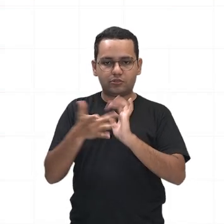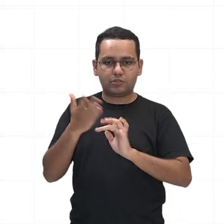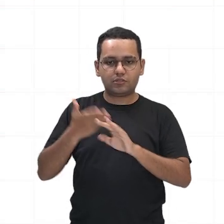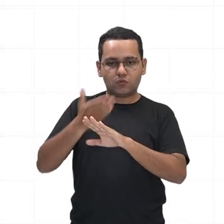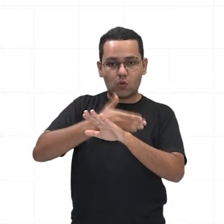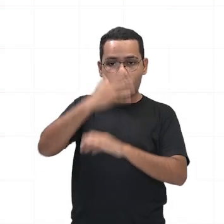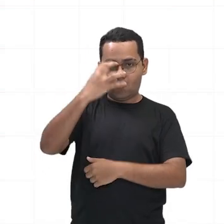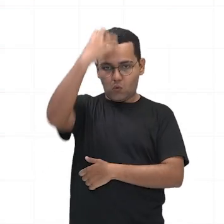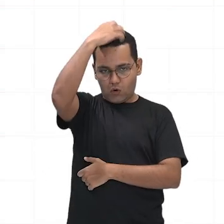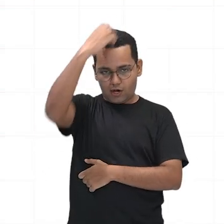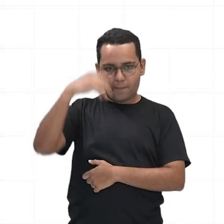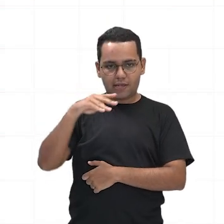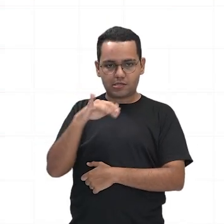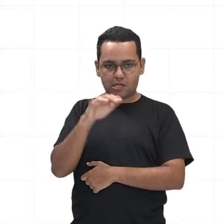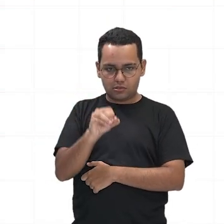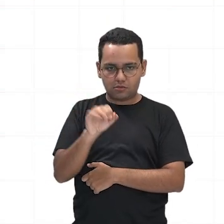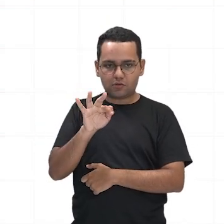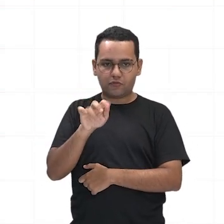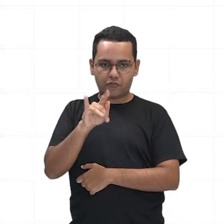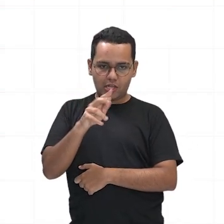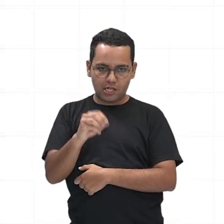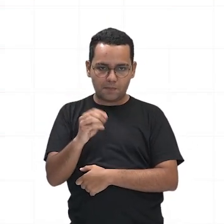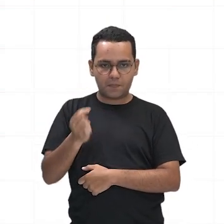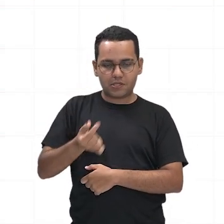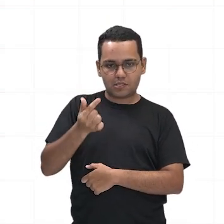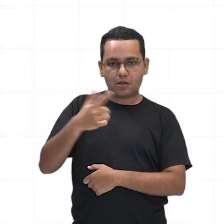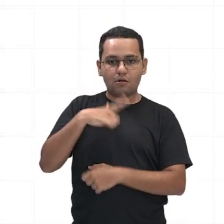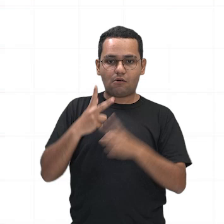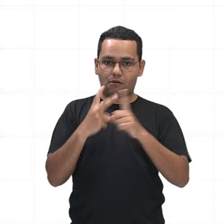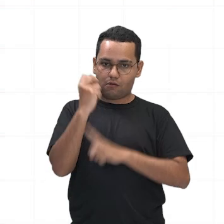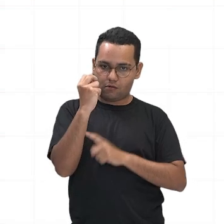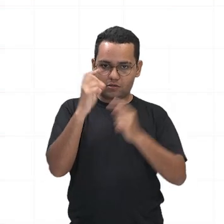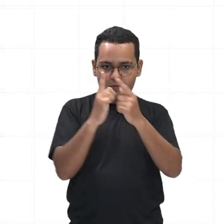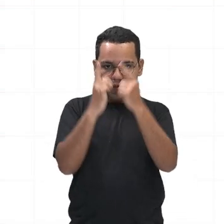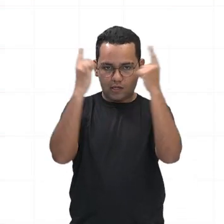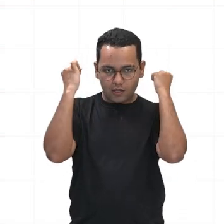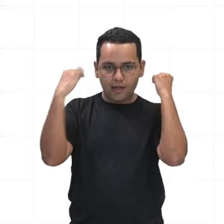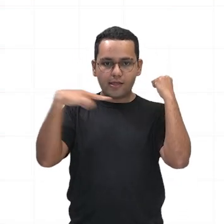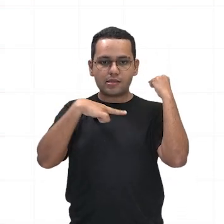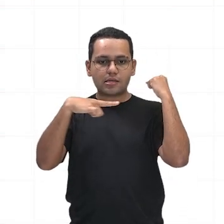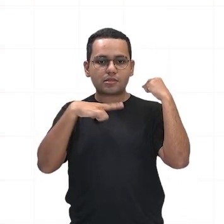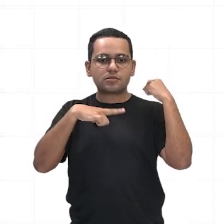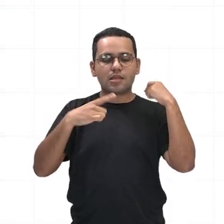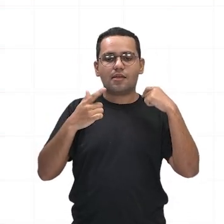Filipe II conquistou a Grécia, mantendo este povo dominado